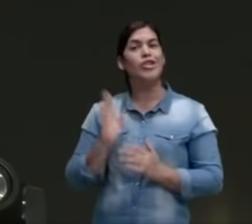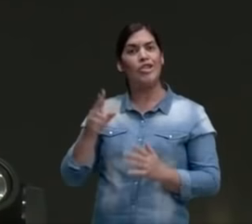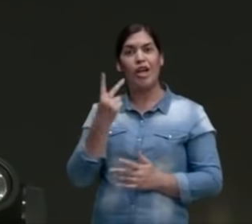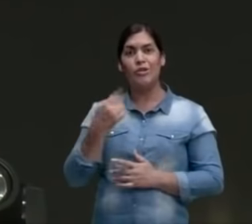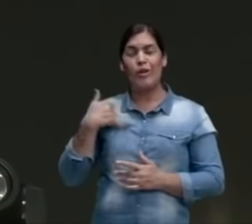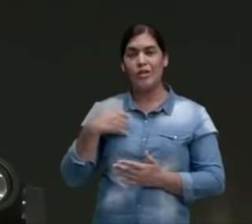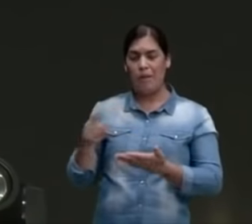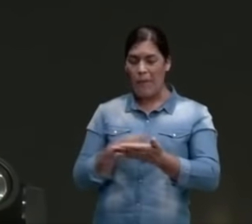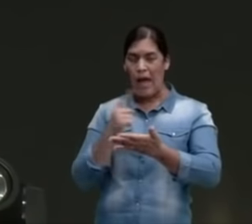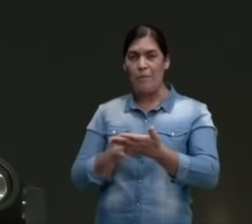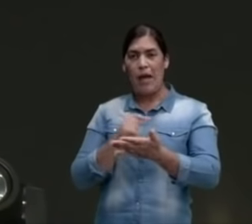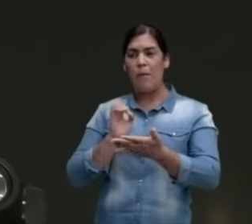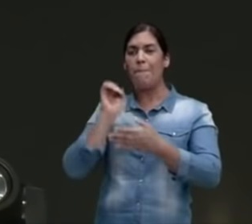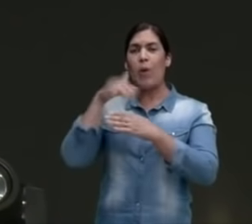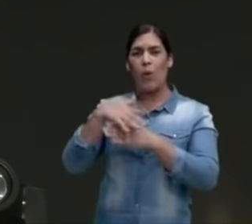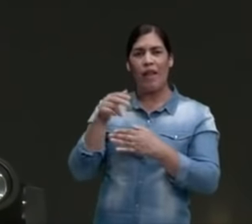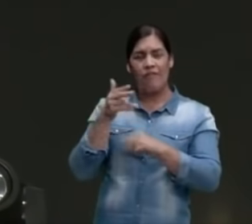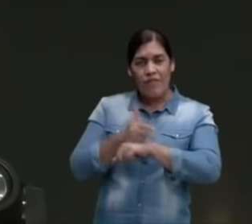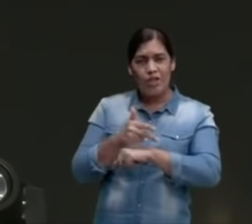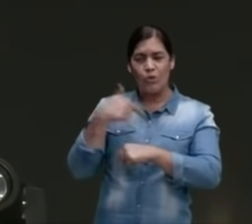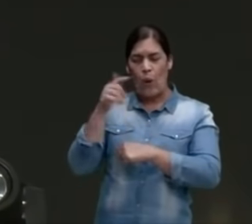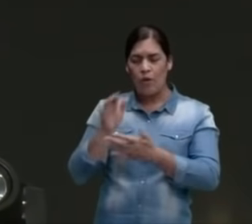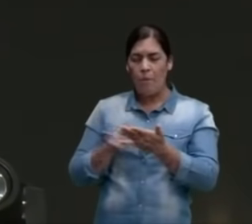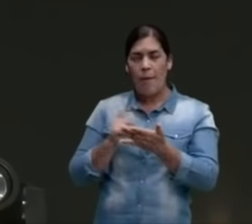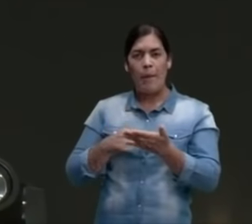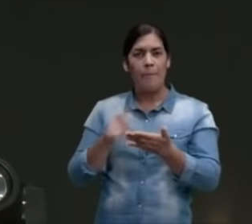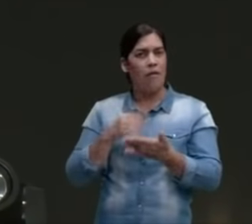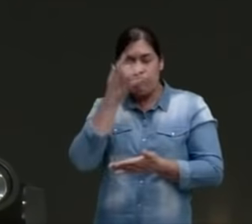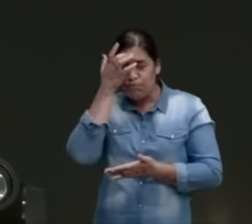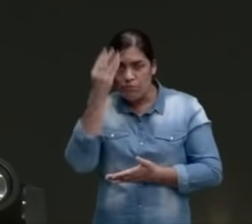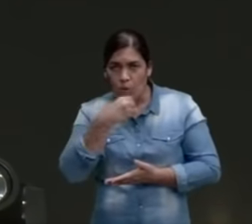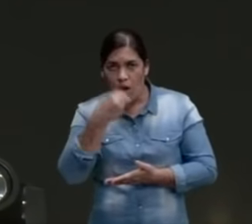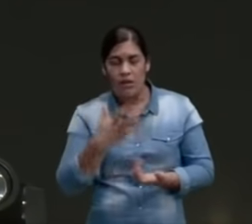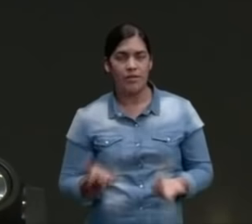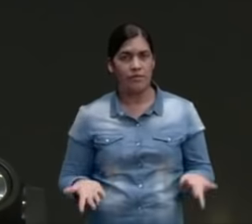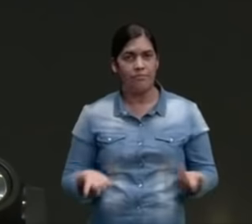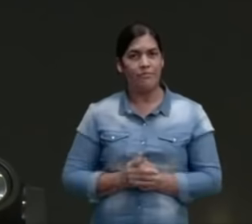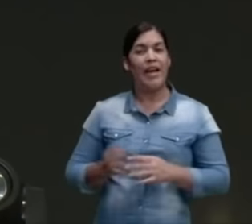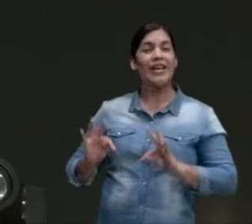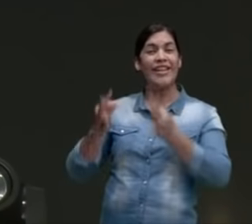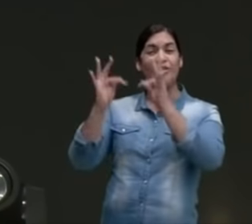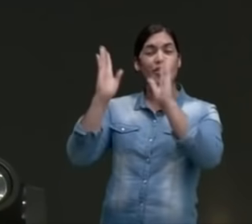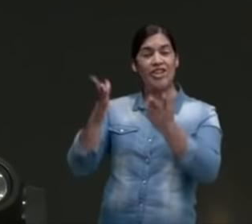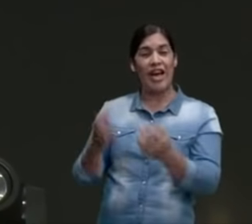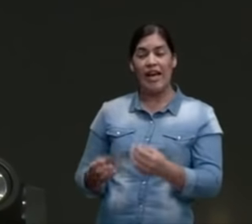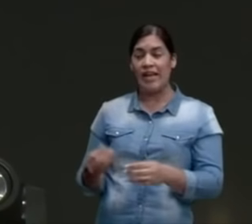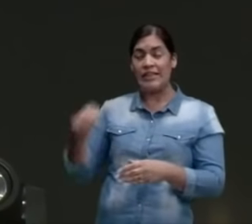pula para o próximo vídeo. Então, a tecnologia já está entranhada na nossa vida e a gente não